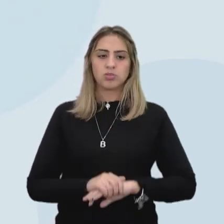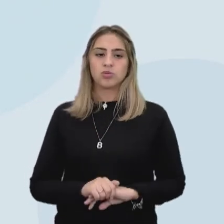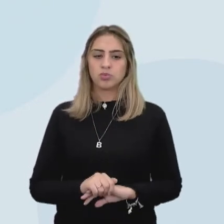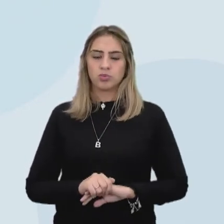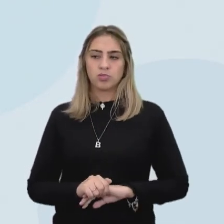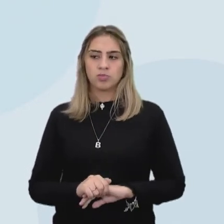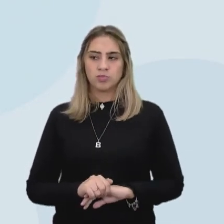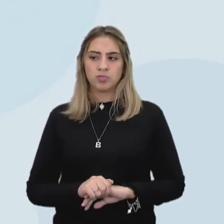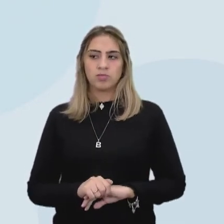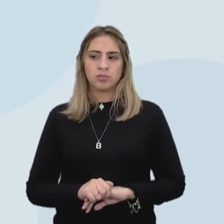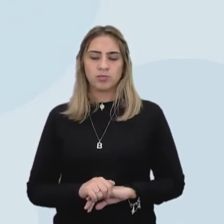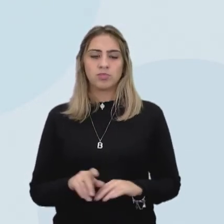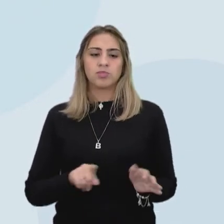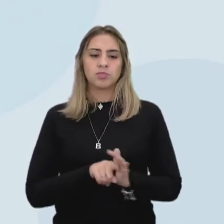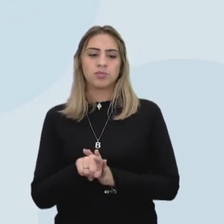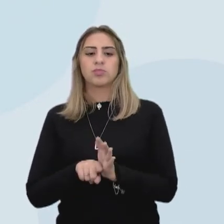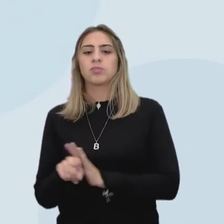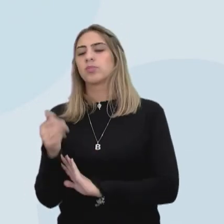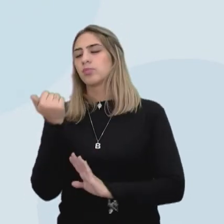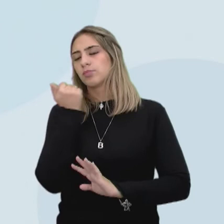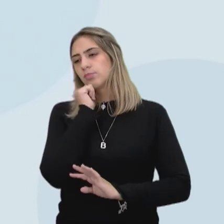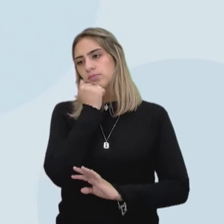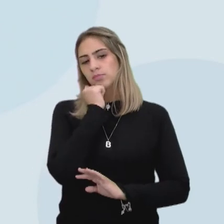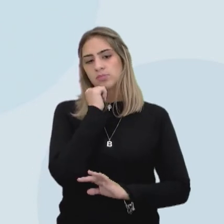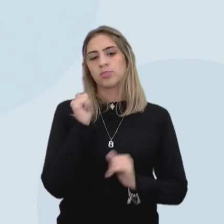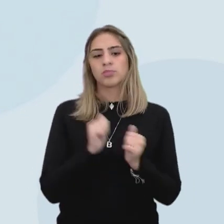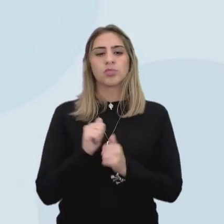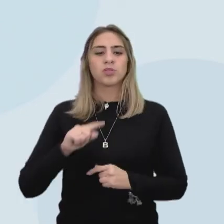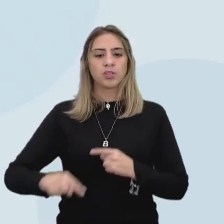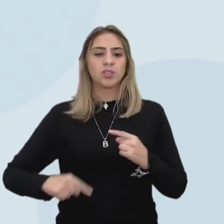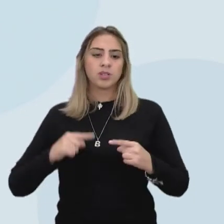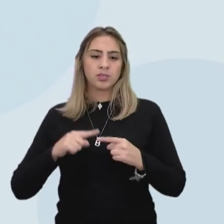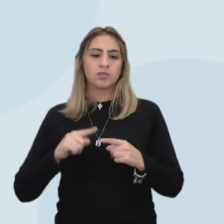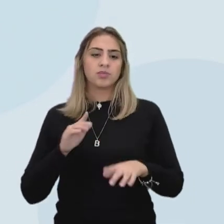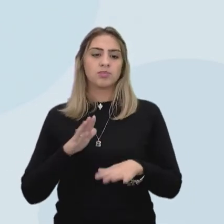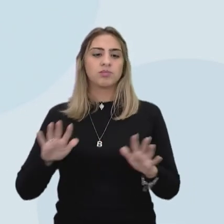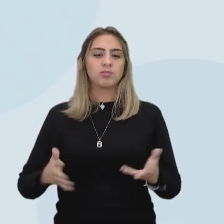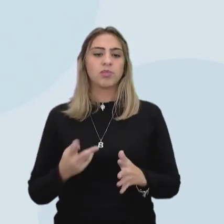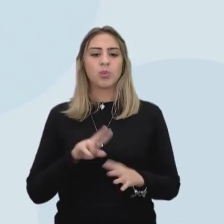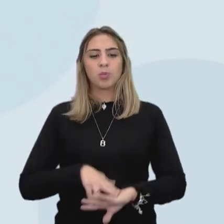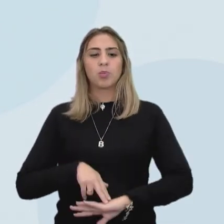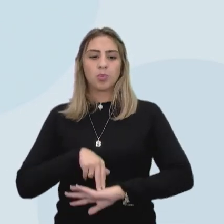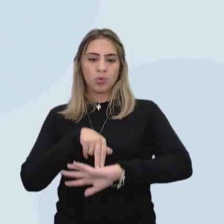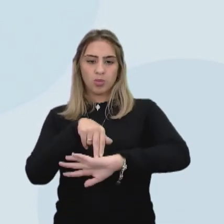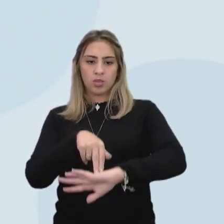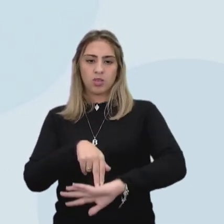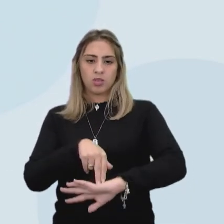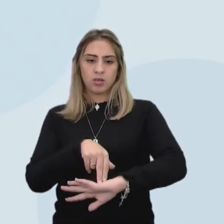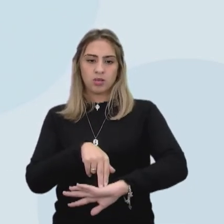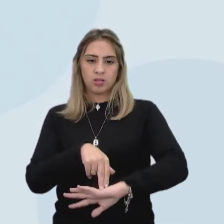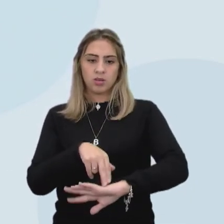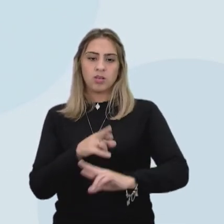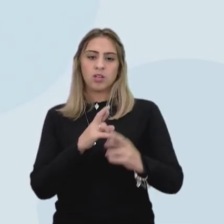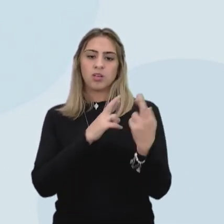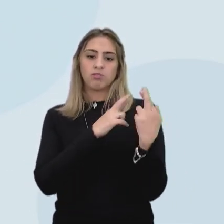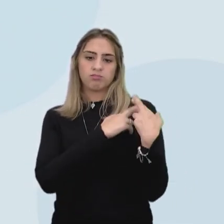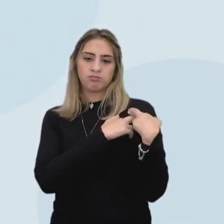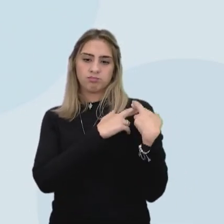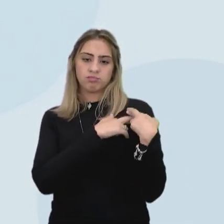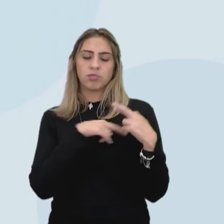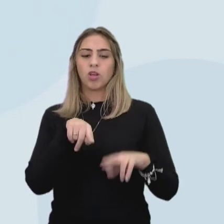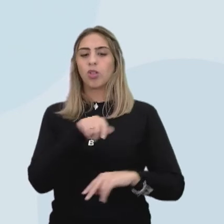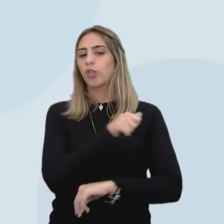caso aqui o eixo, né, investigação científica, com o objetivo de fomentar o protagonismo e a corresponsabilidade